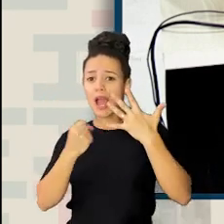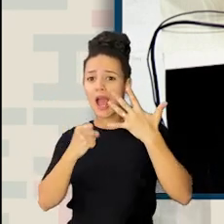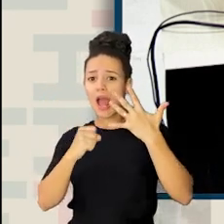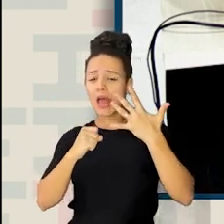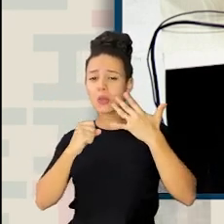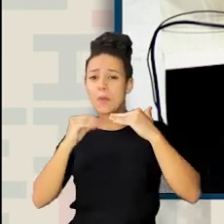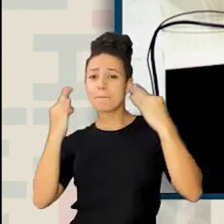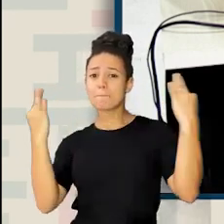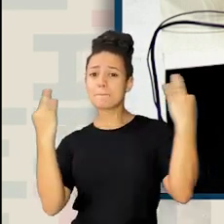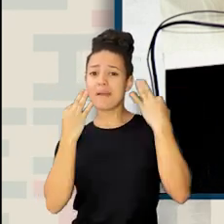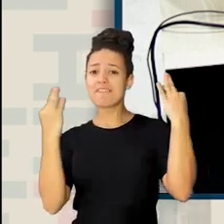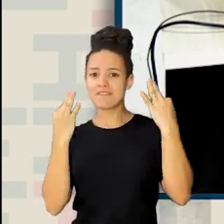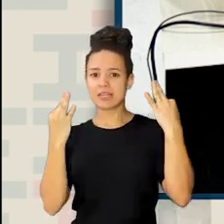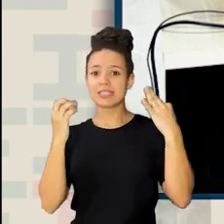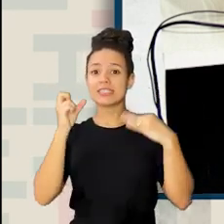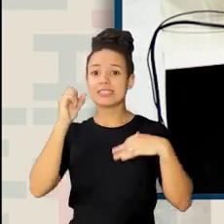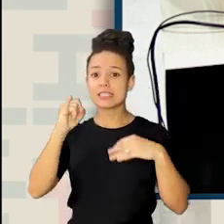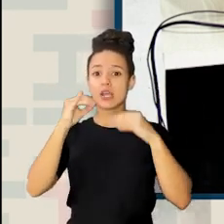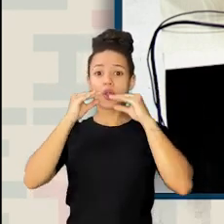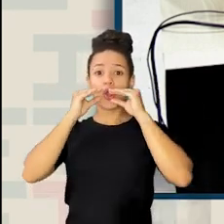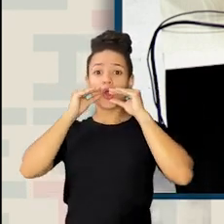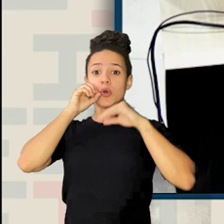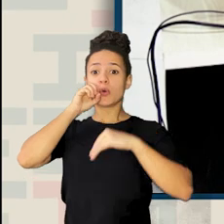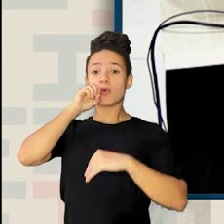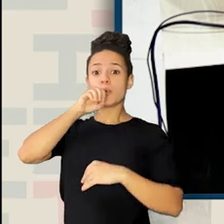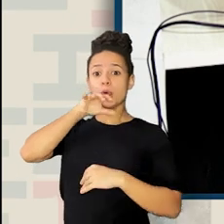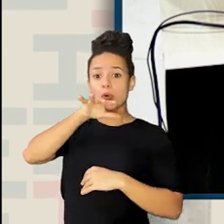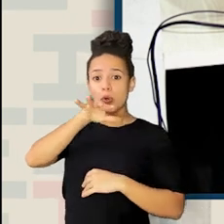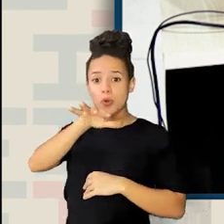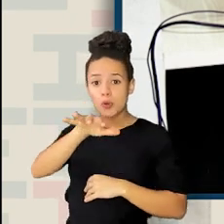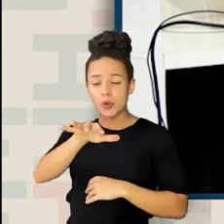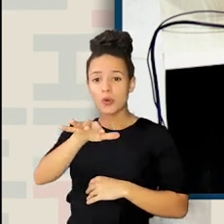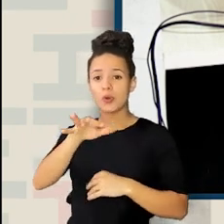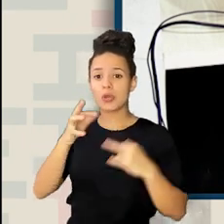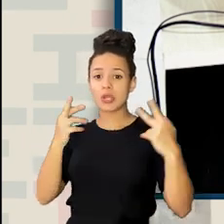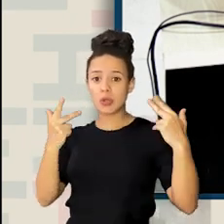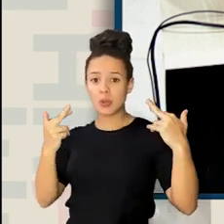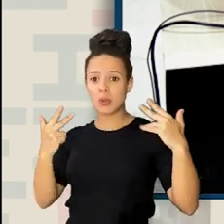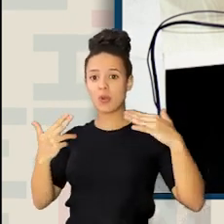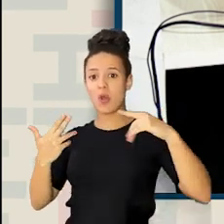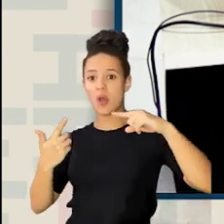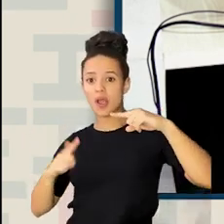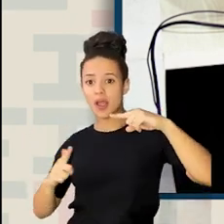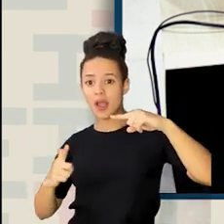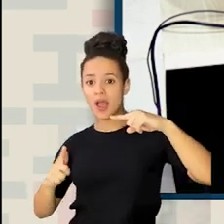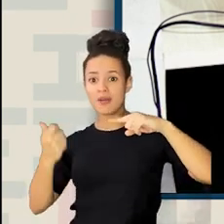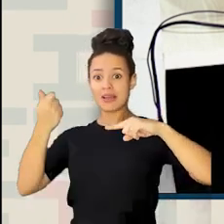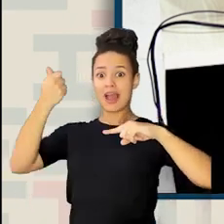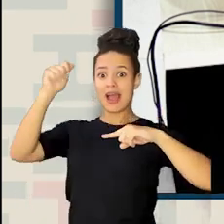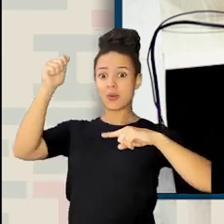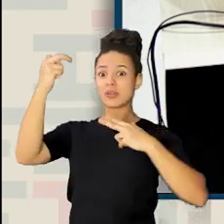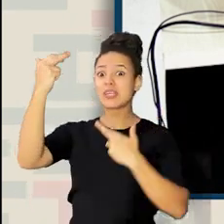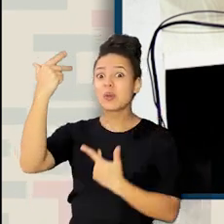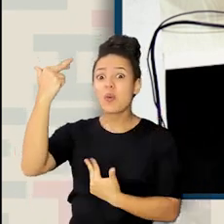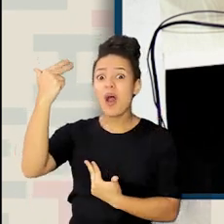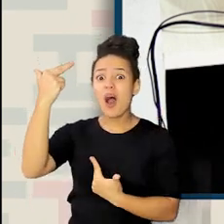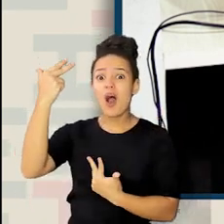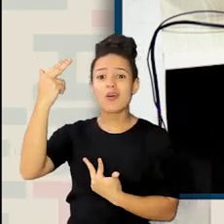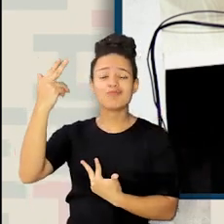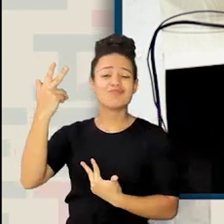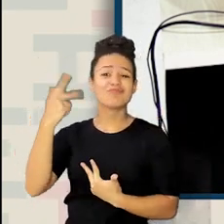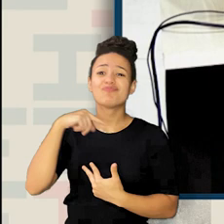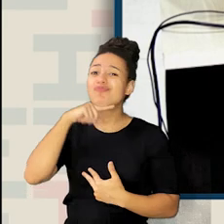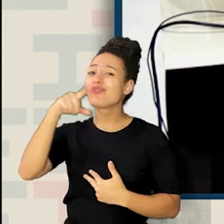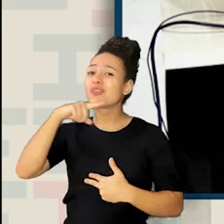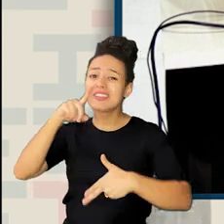afinada e perfeita. Se você soprar da mesma forma que você sopra na região de baixo, na região aguda, não